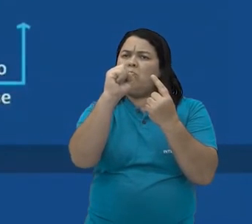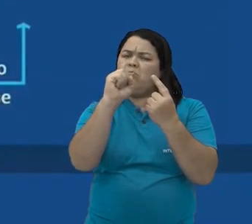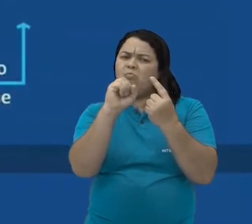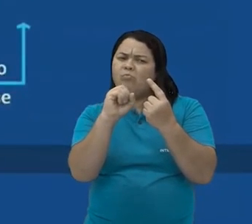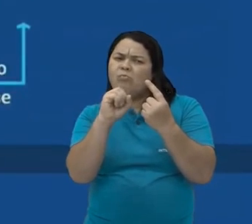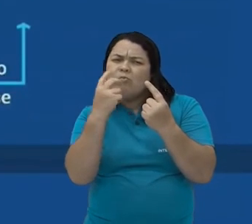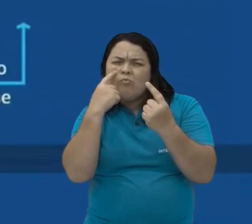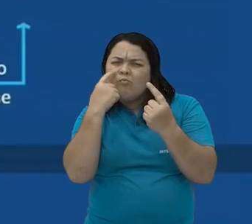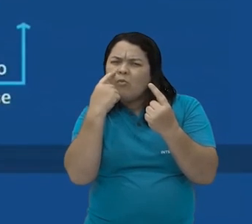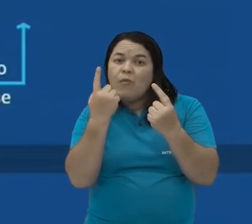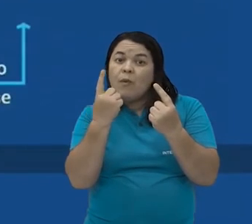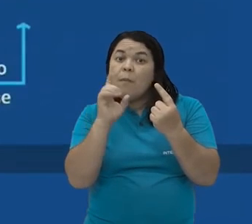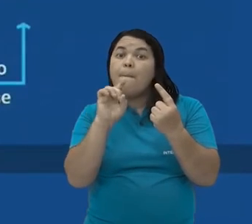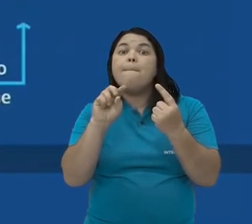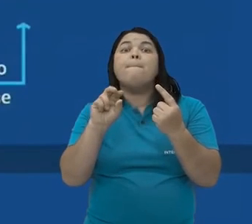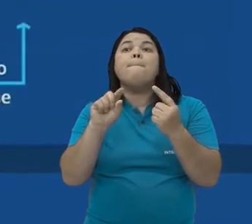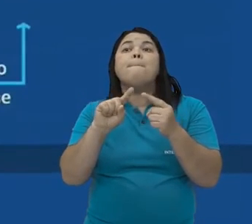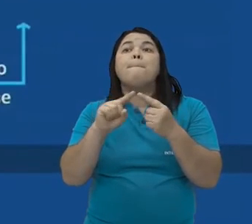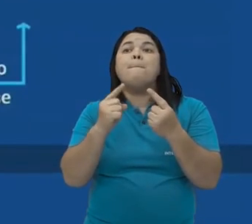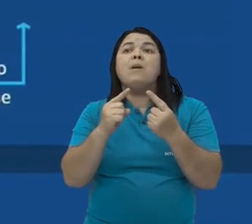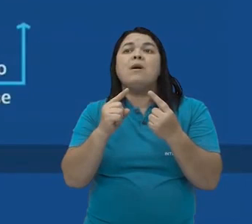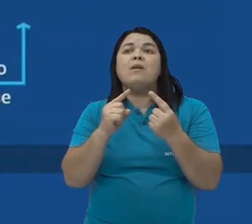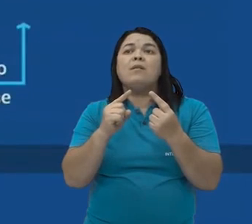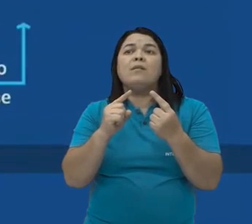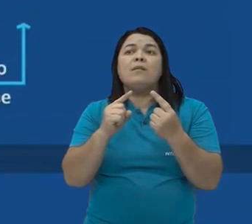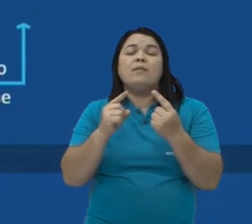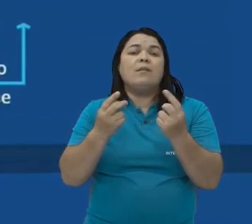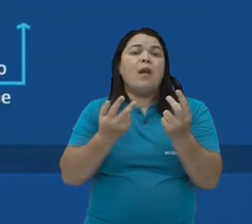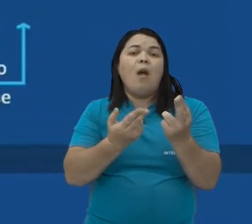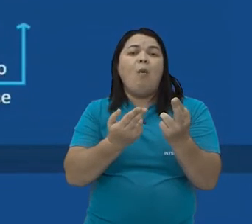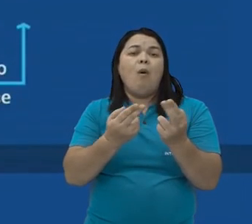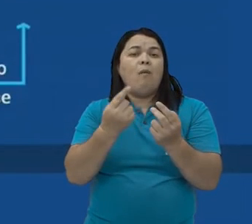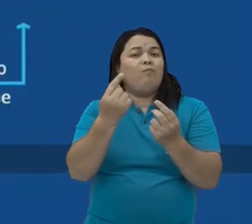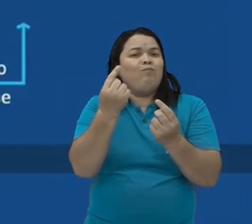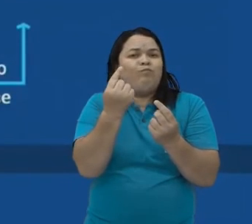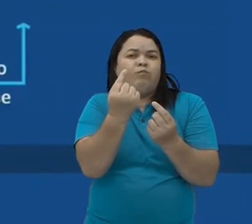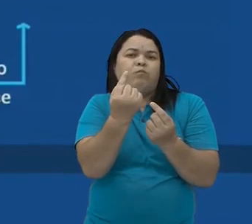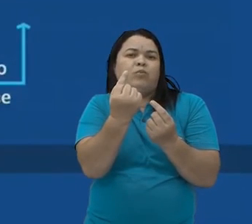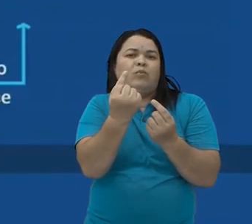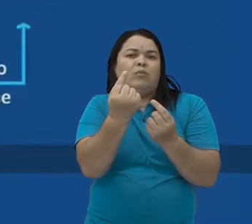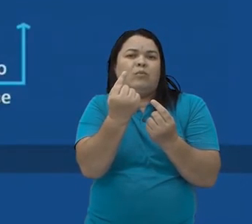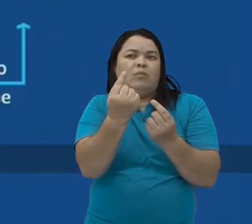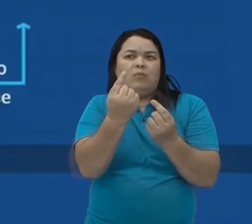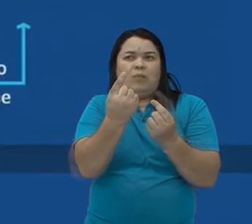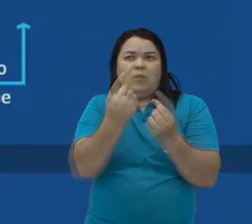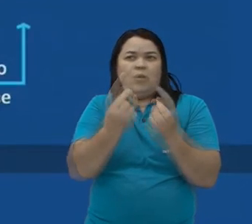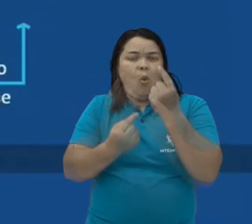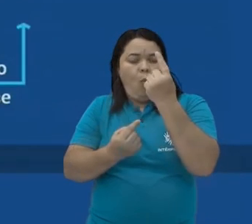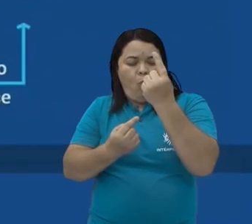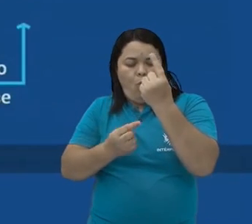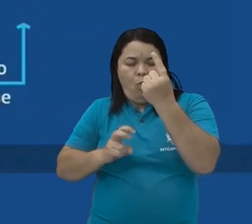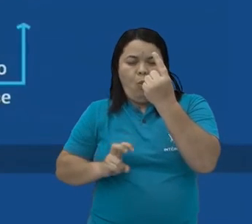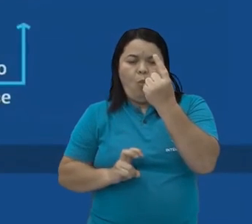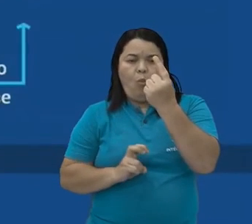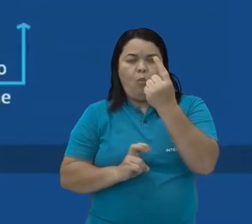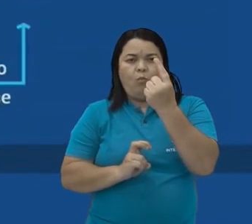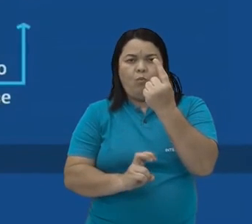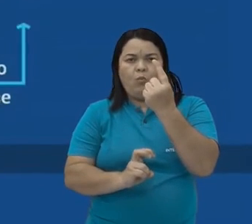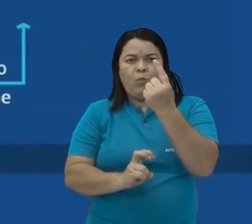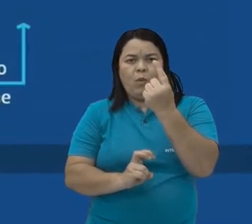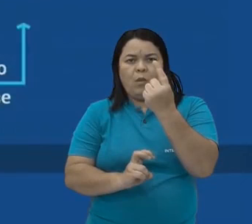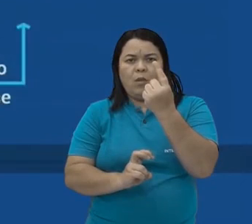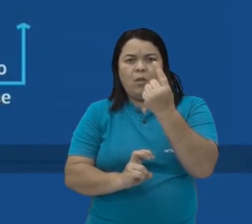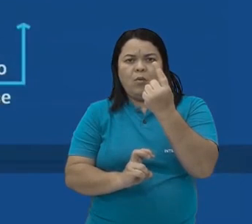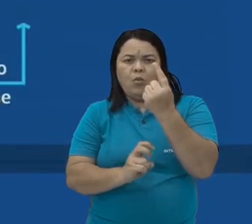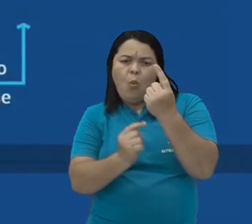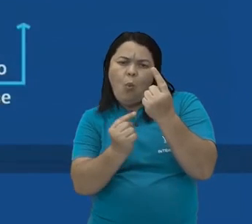até tem, e é igual a 1 para ambos, eu posso escrevê-lo como sendo 1/5 elevado a 1. E